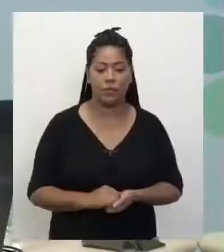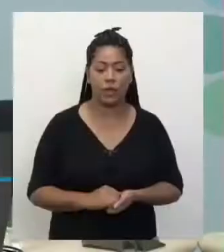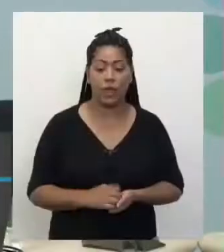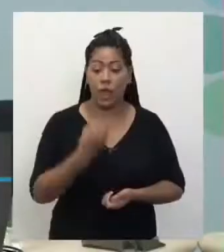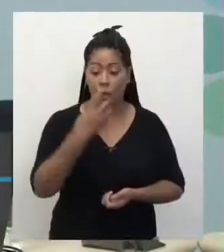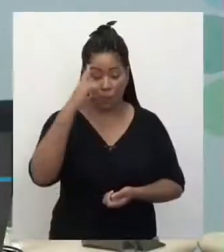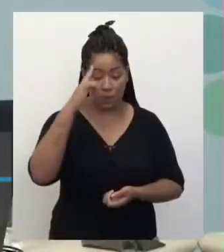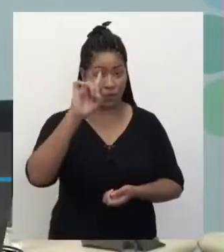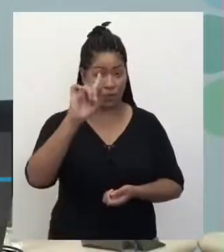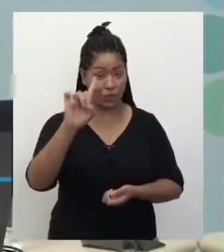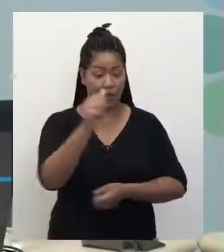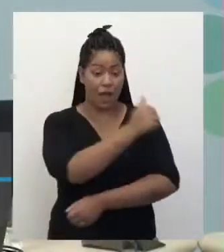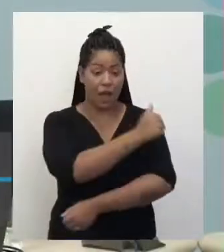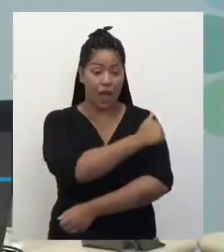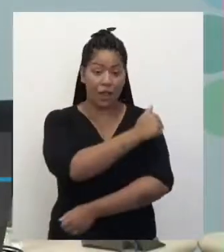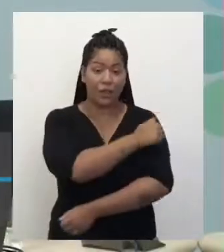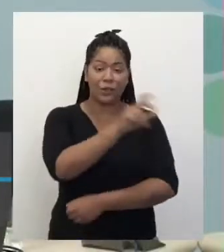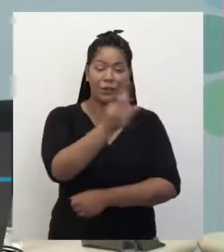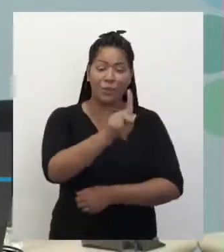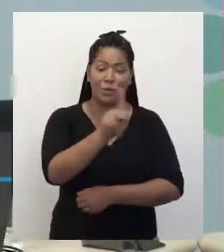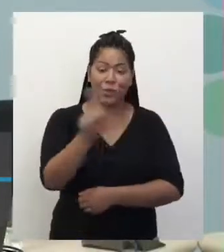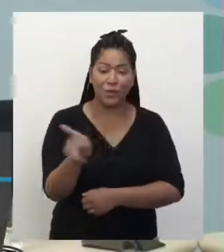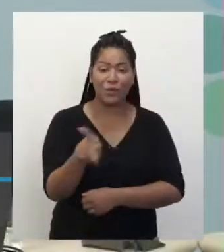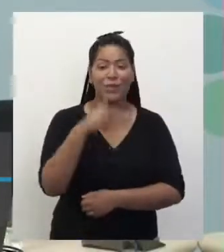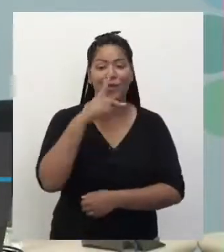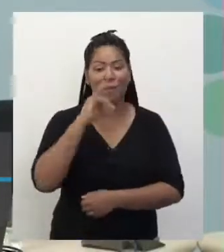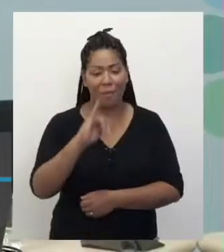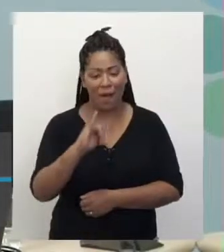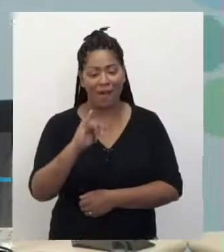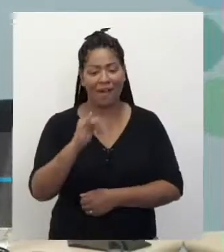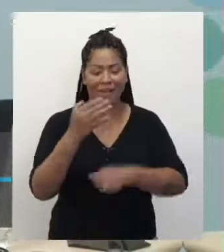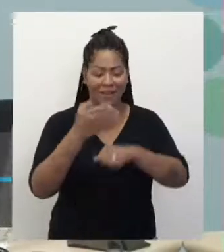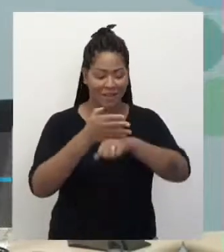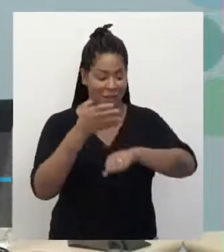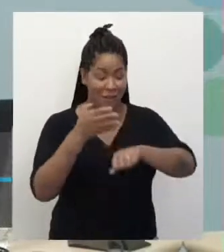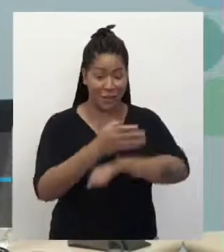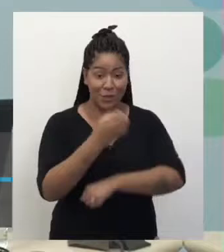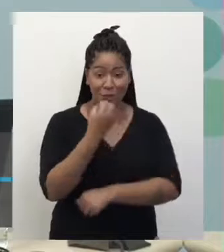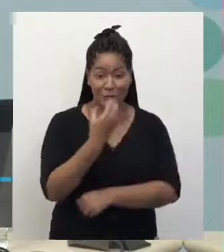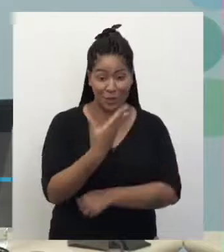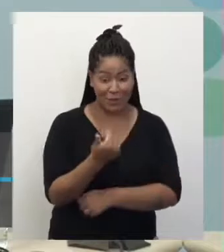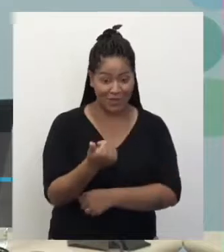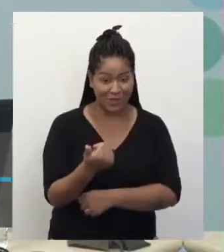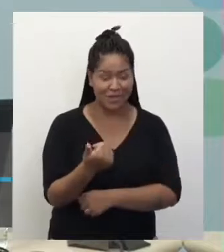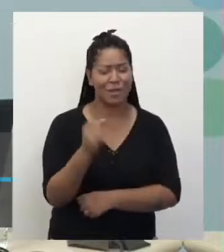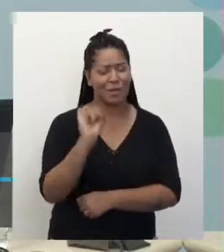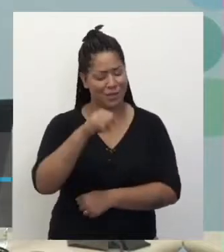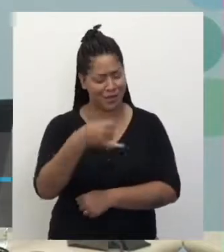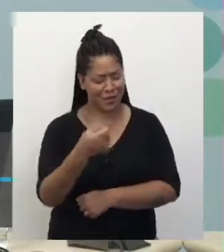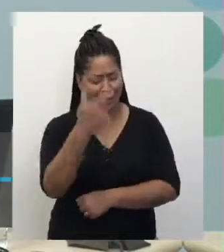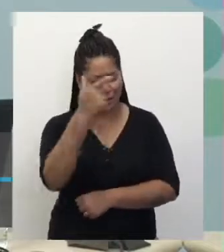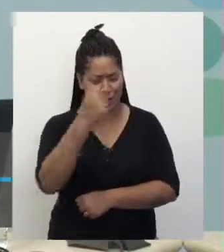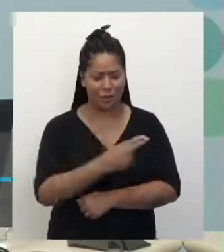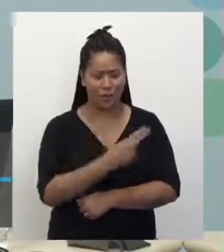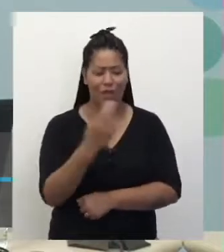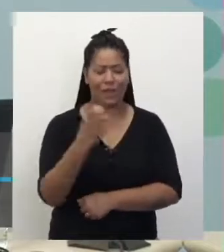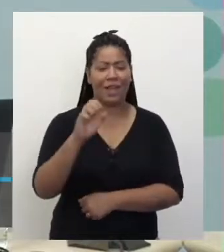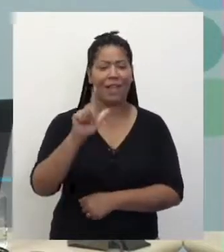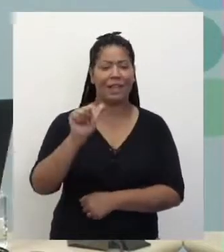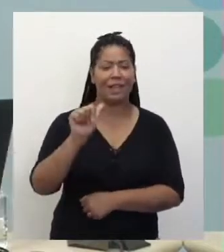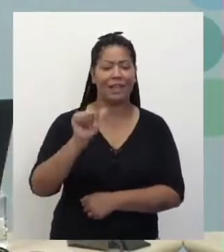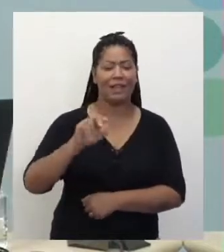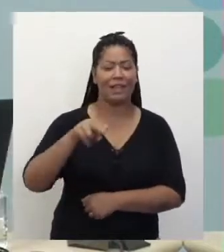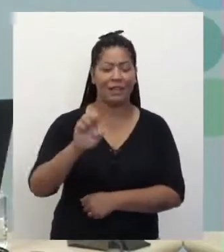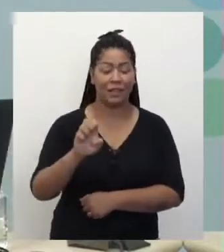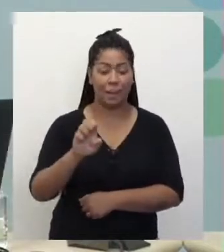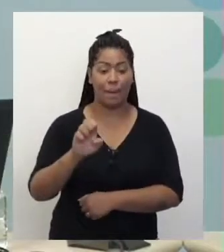Bom dia, alunos, professores, pais que nos acompanham, tudo bem? Espero que sim. Eu sou a professora Elaine, vou moderar